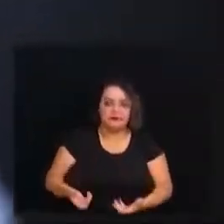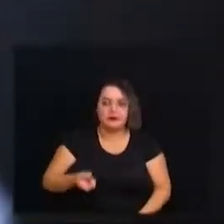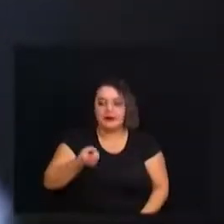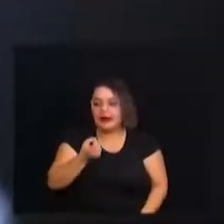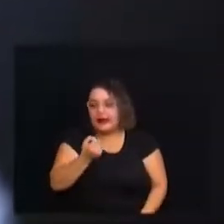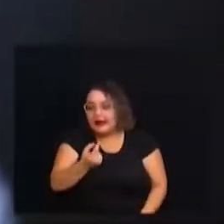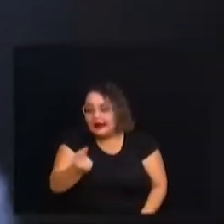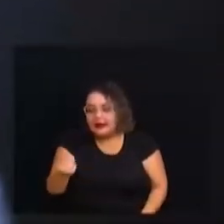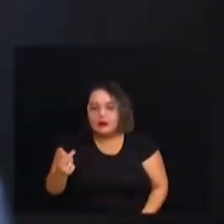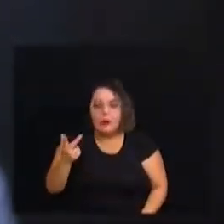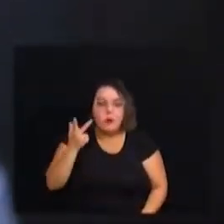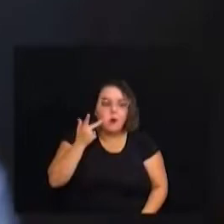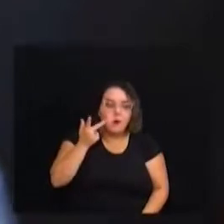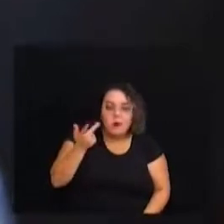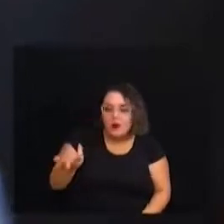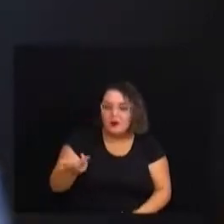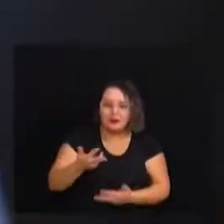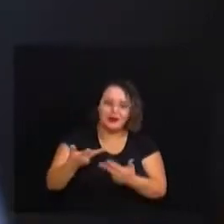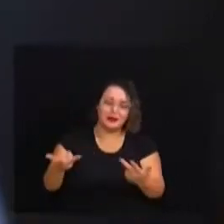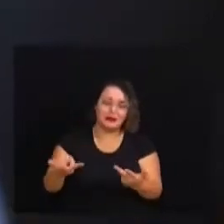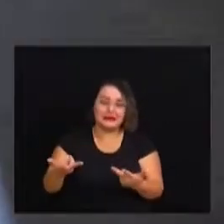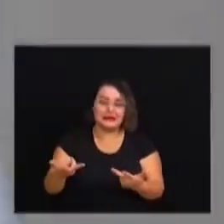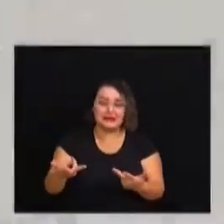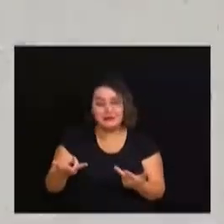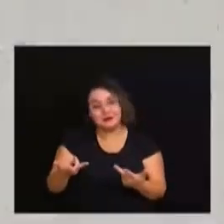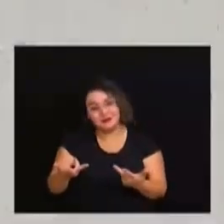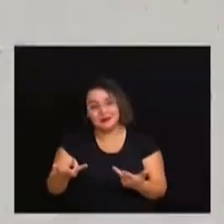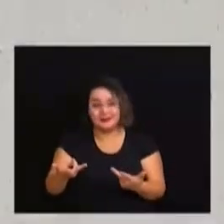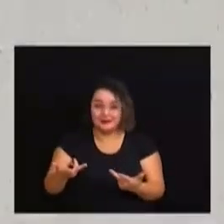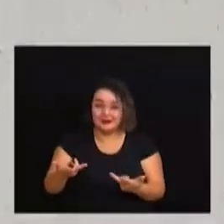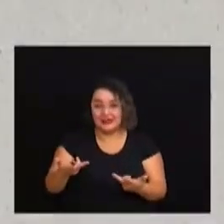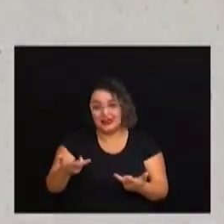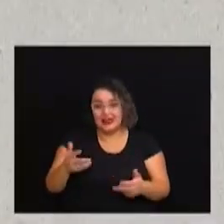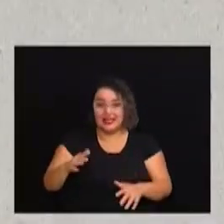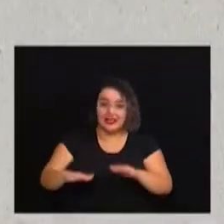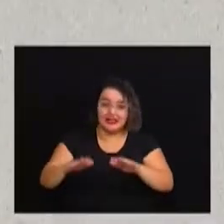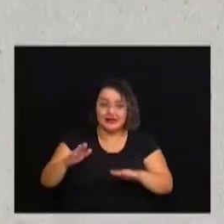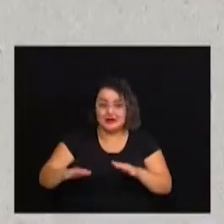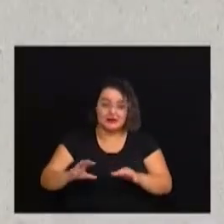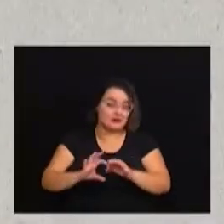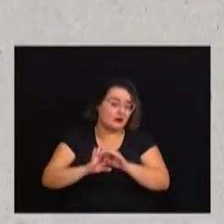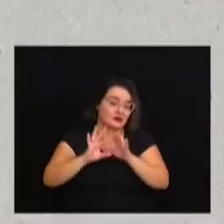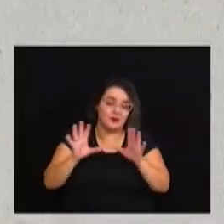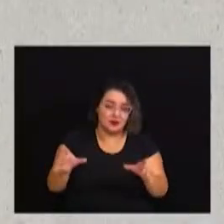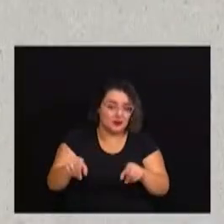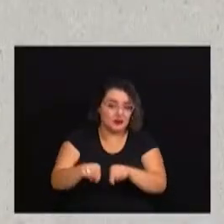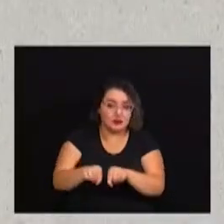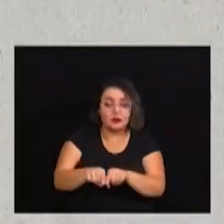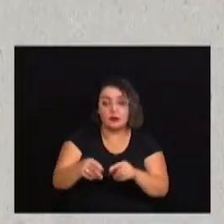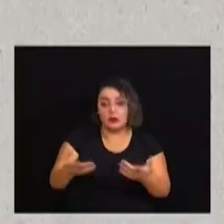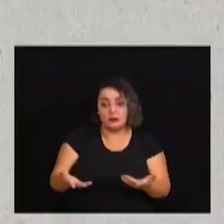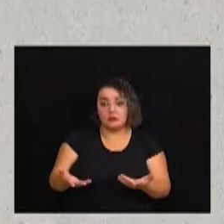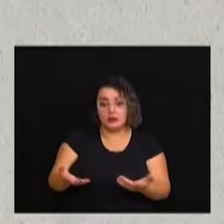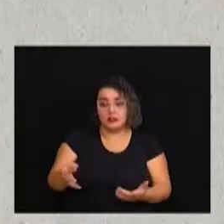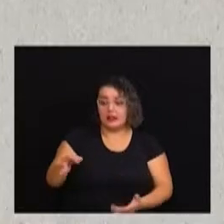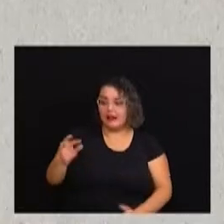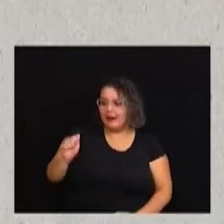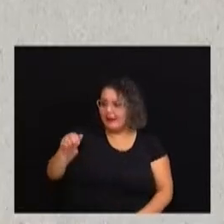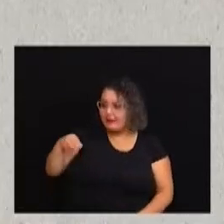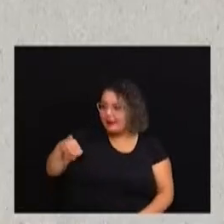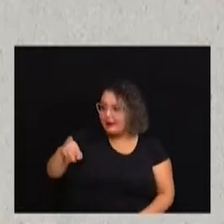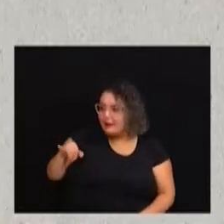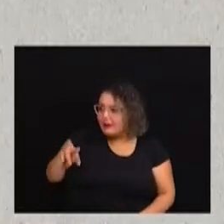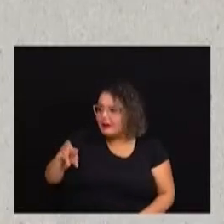bala, fica uma coisa muito assim, então às vezes eles acabam não se permitindo também. Mas Tamires, então ele não